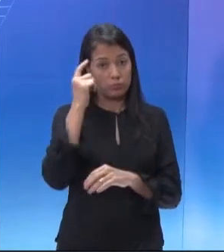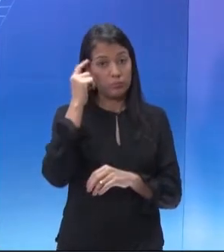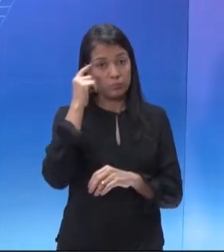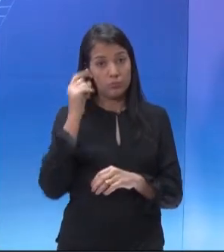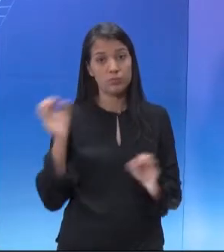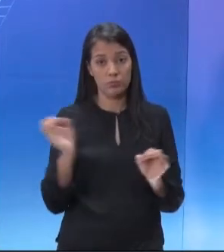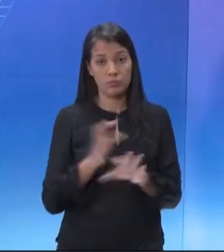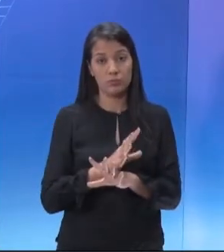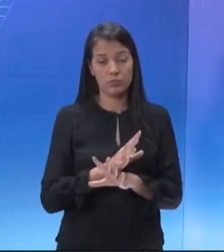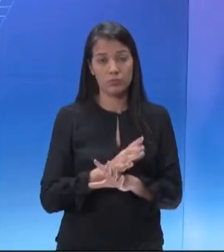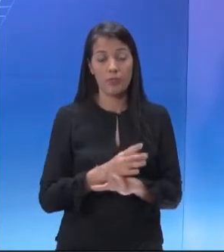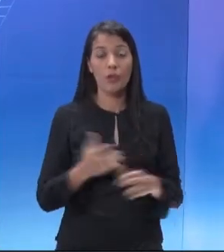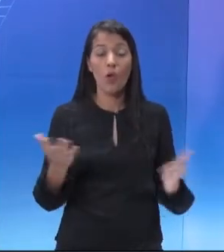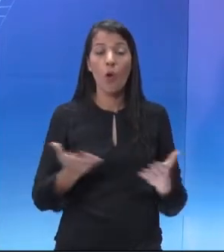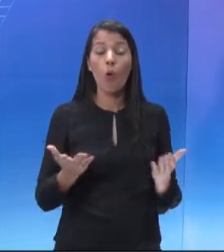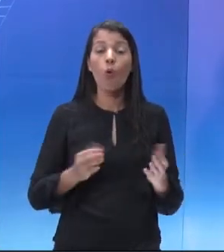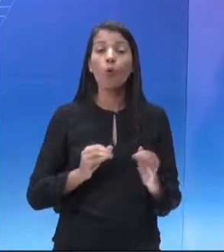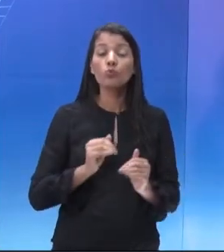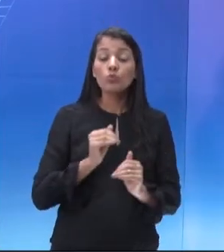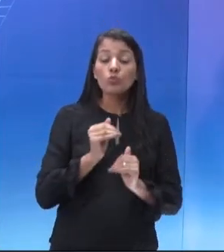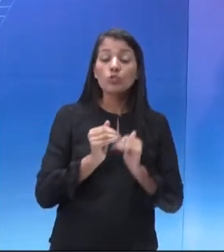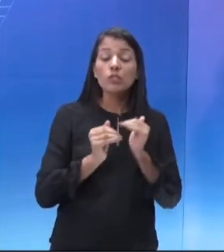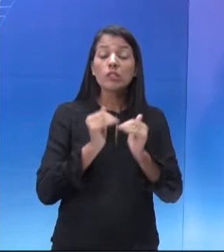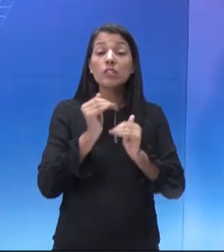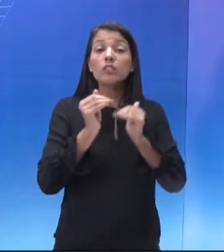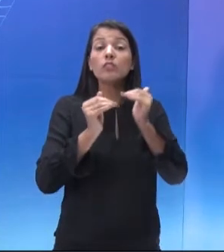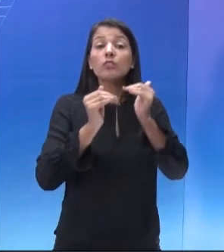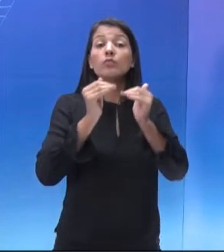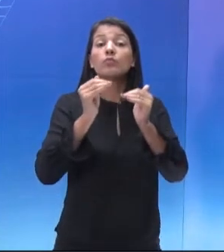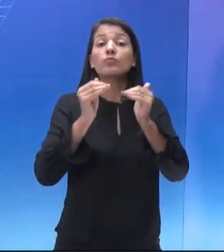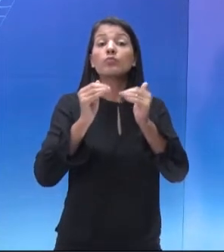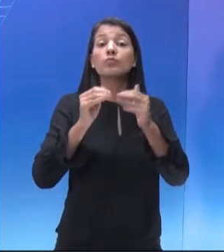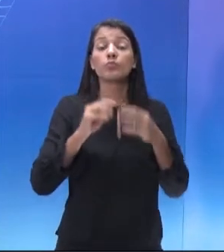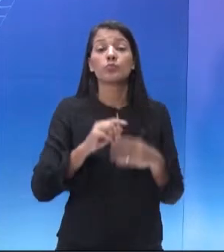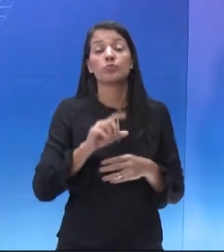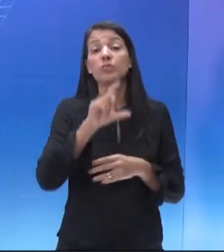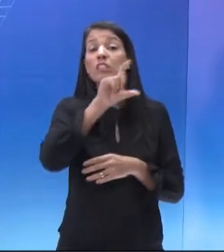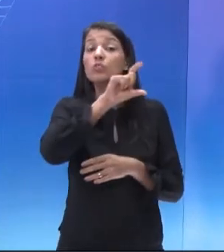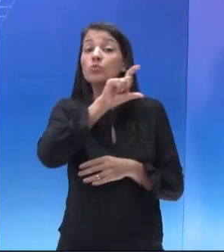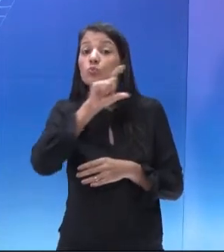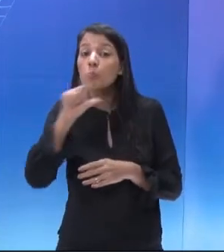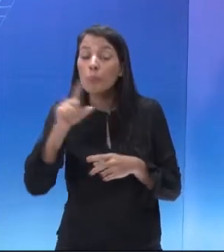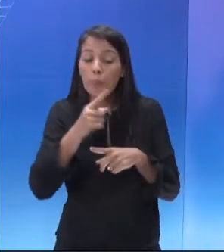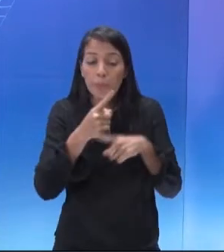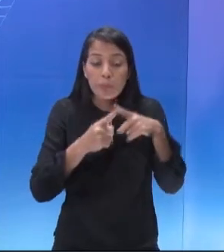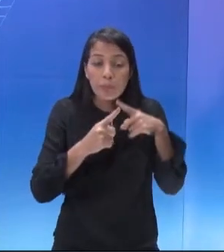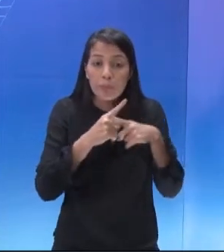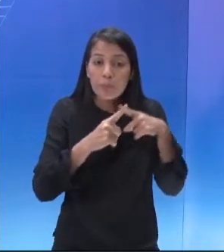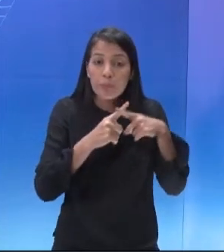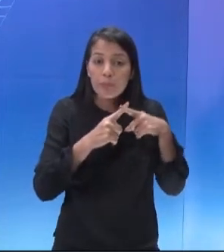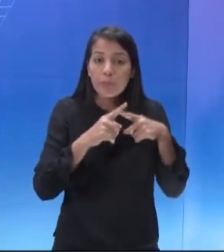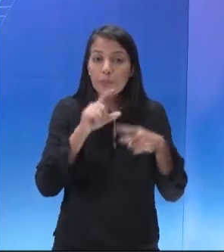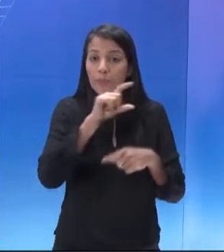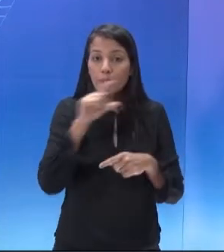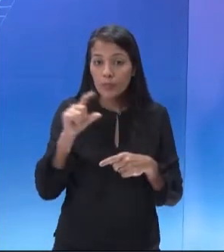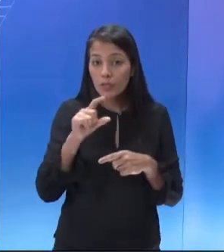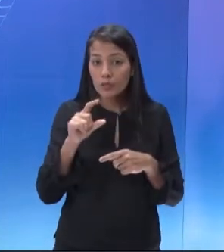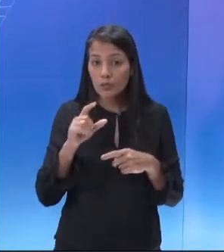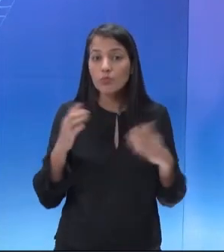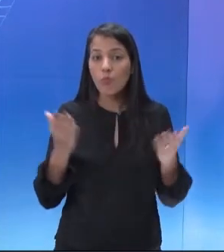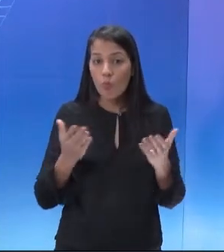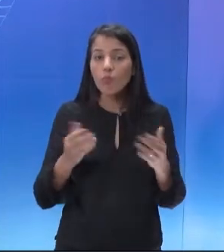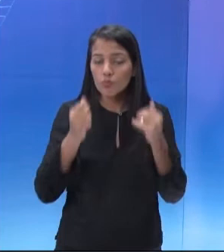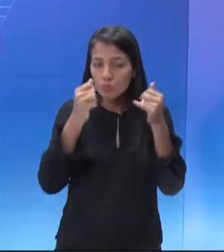exatamente o meio de campo, aquele que vai ligar a defesa ao ataque rumo ao gol. Essa é a nossa